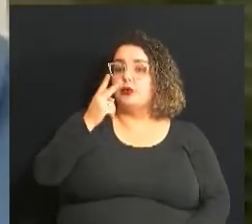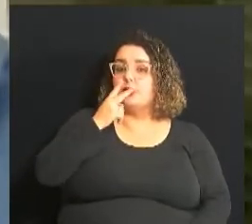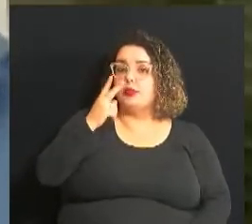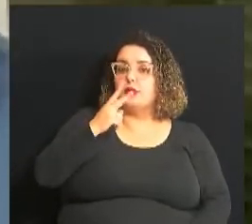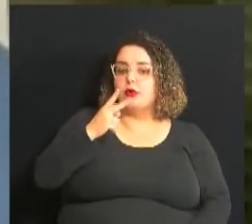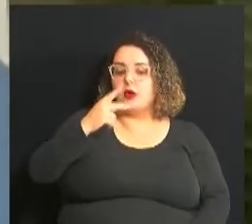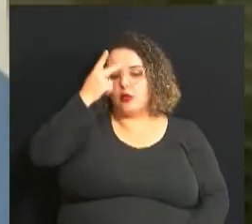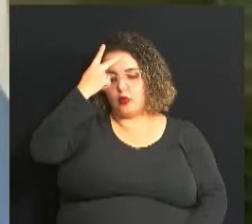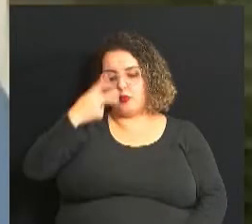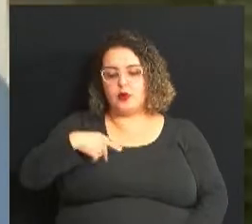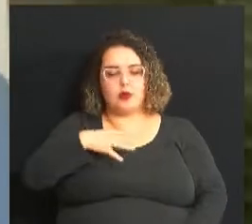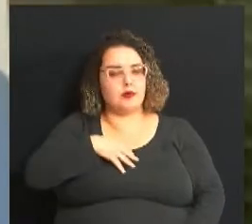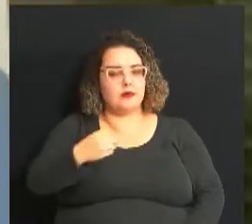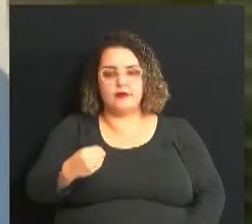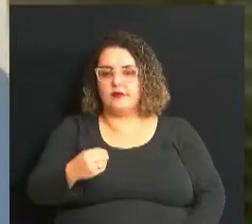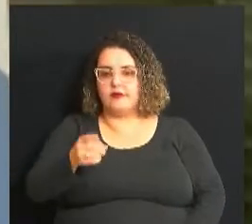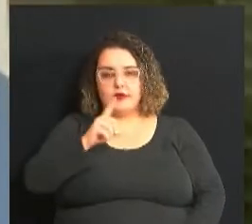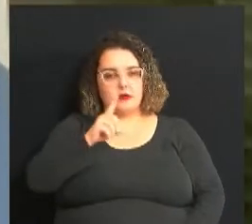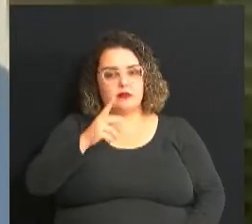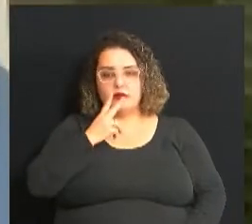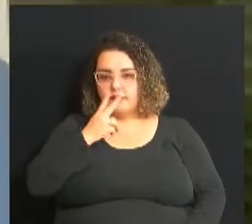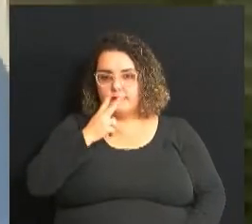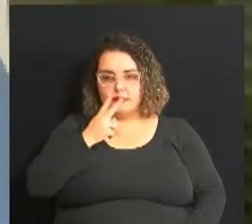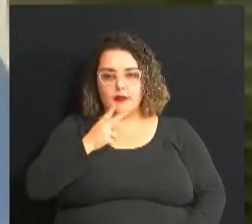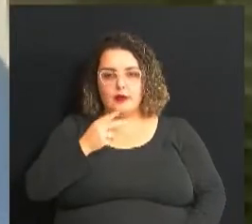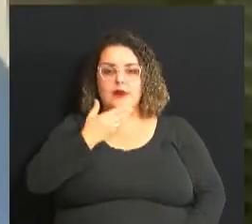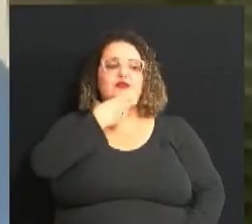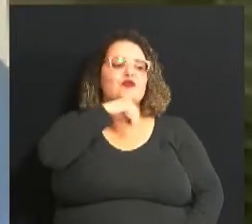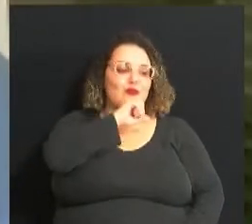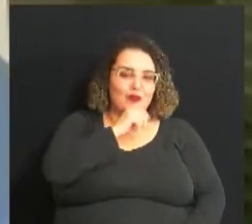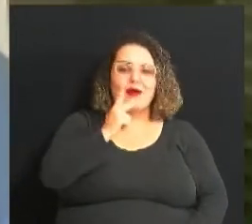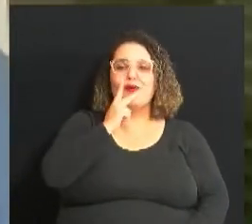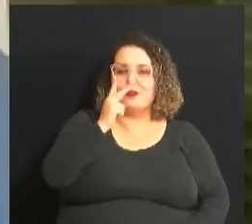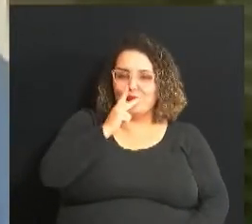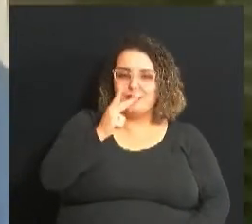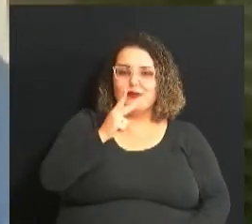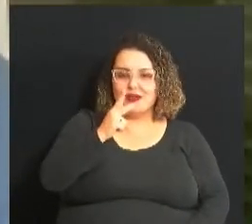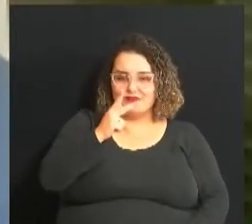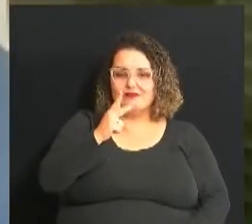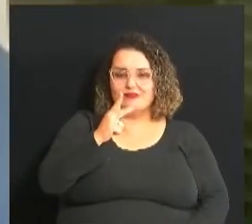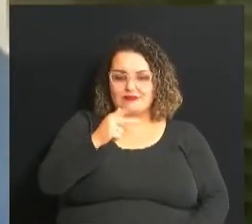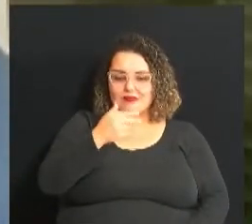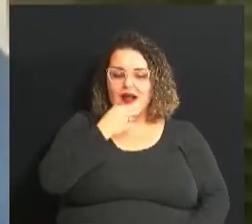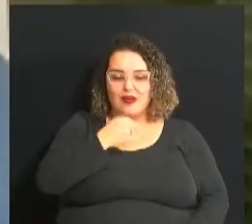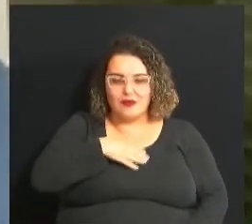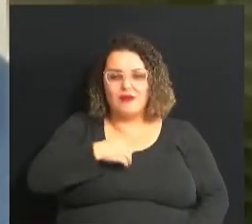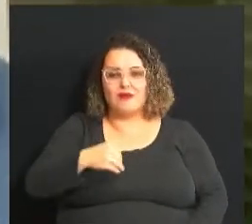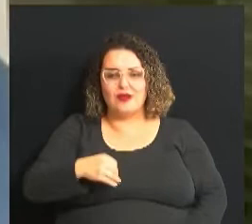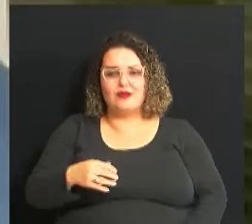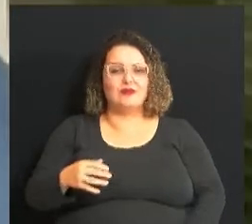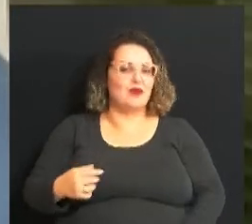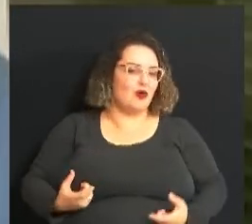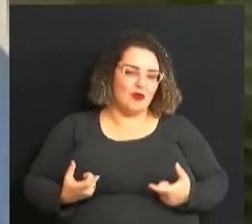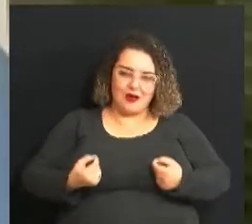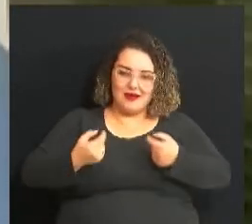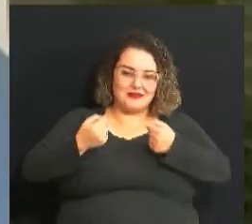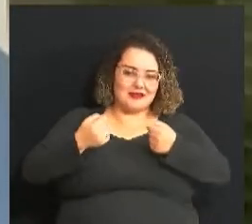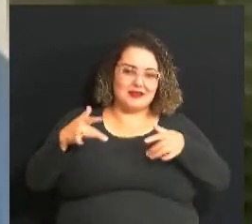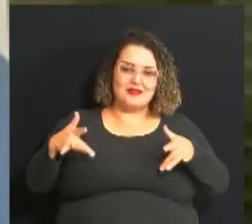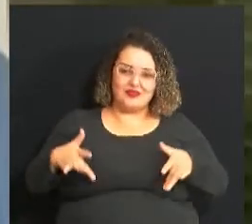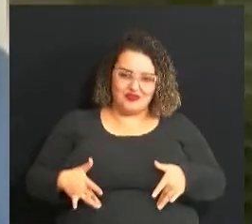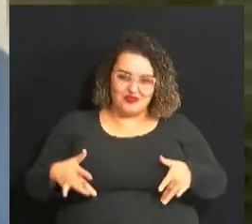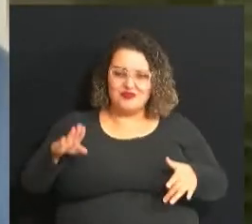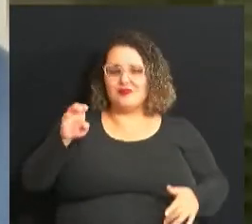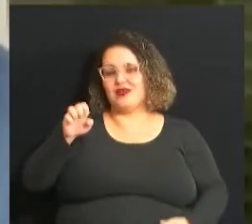mas ele conviveu com um fumante inveterado e ele apresenta câncer de bexiga, por exemplo. Ou câncer de pulmão, né? Por agressão